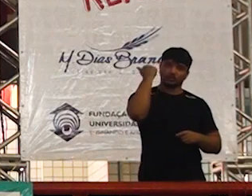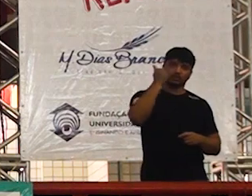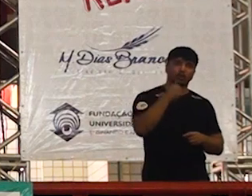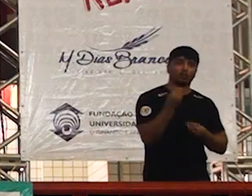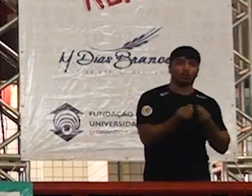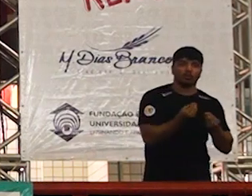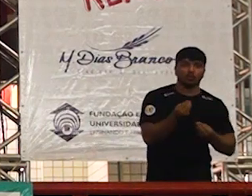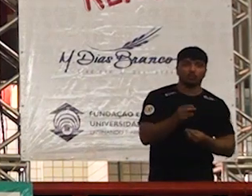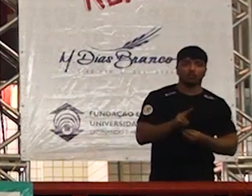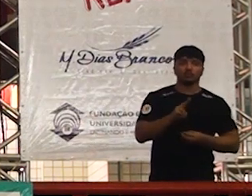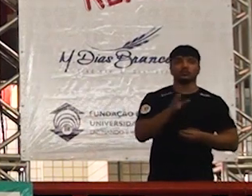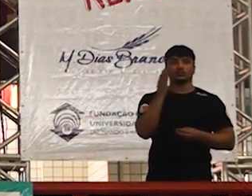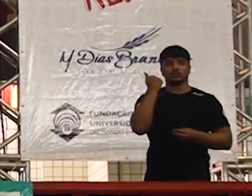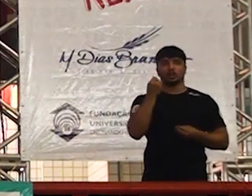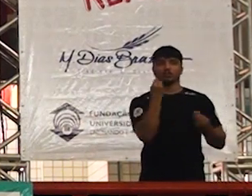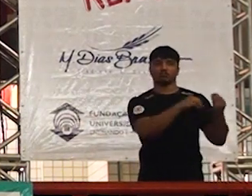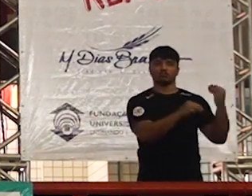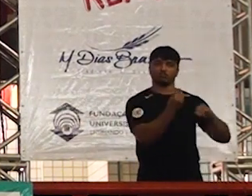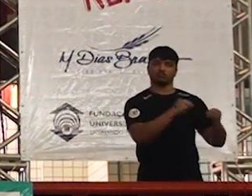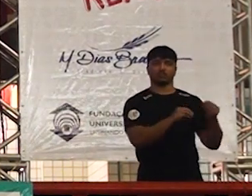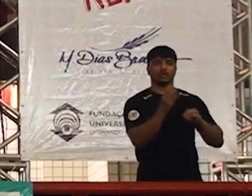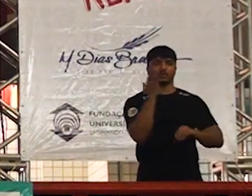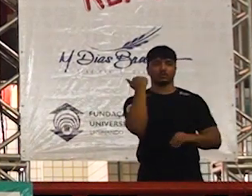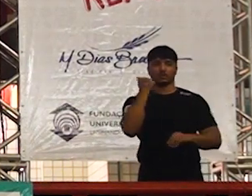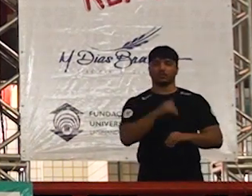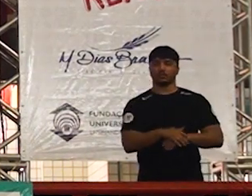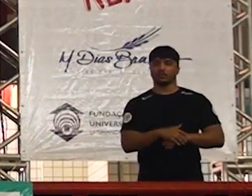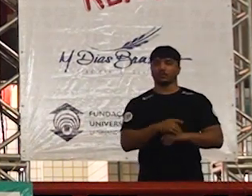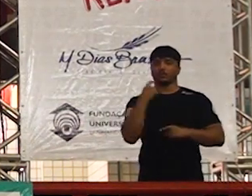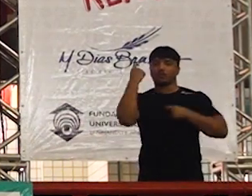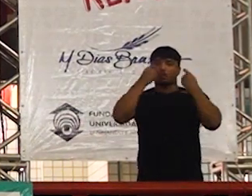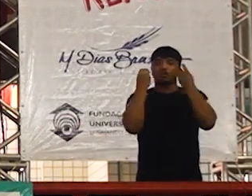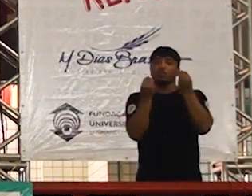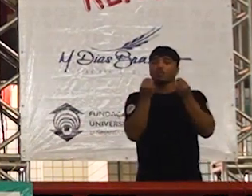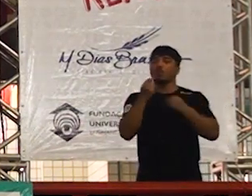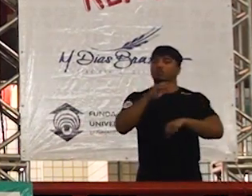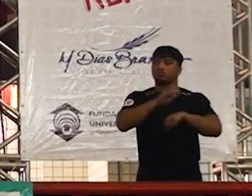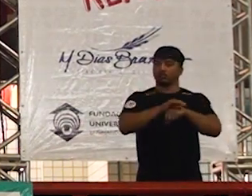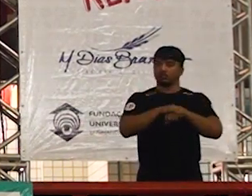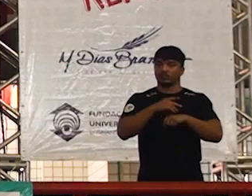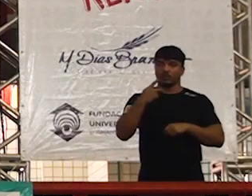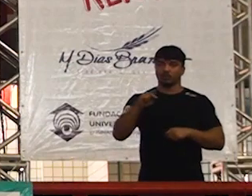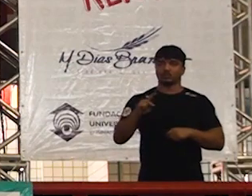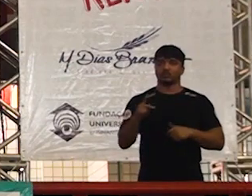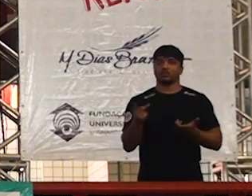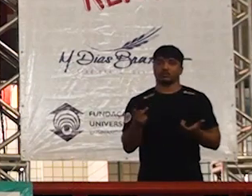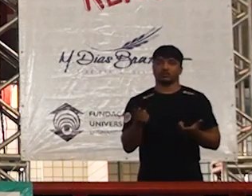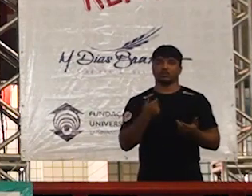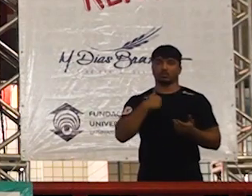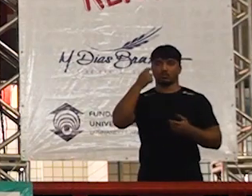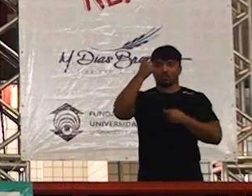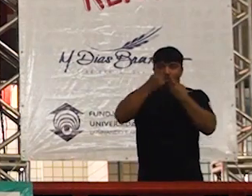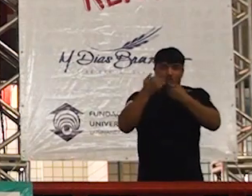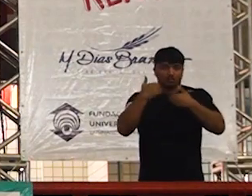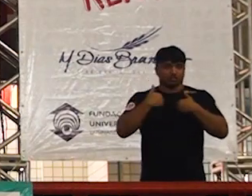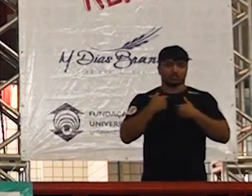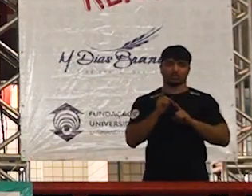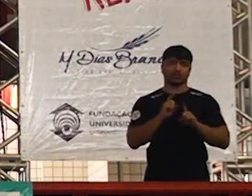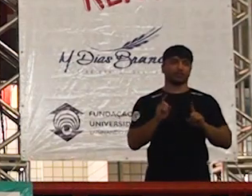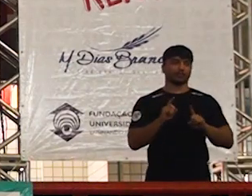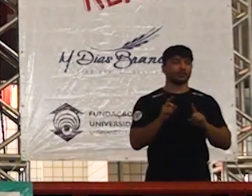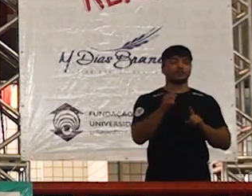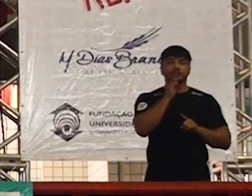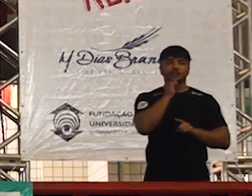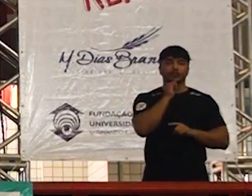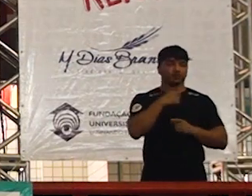sabe trabalhar e sabe encaixar. Se preocupe com você, não se preocupe com a gente. Se a obra que